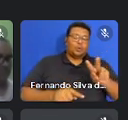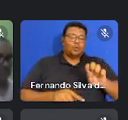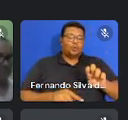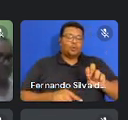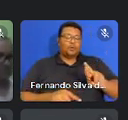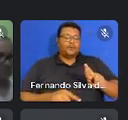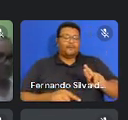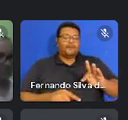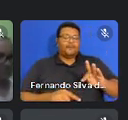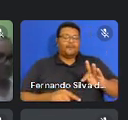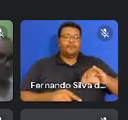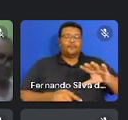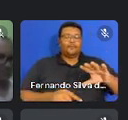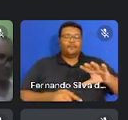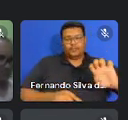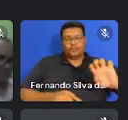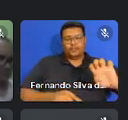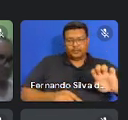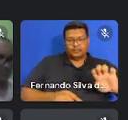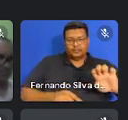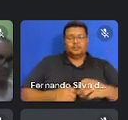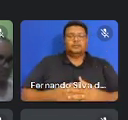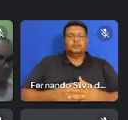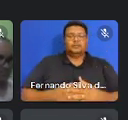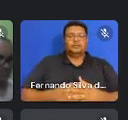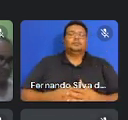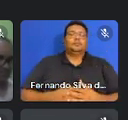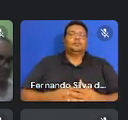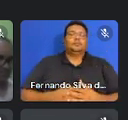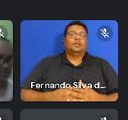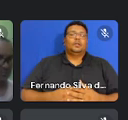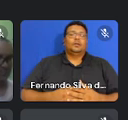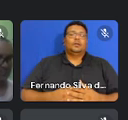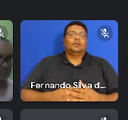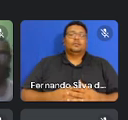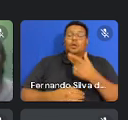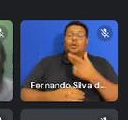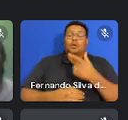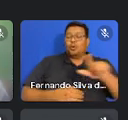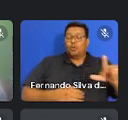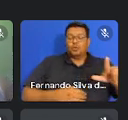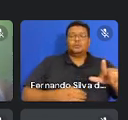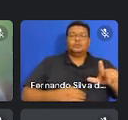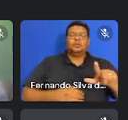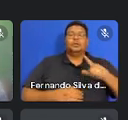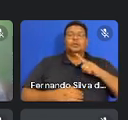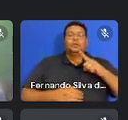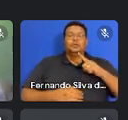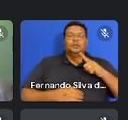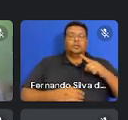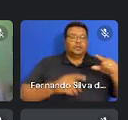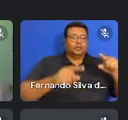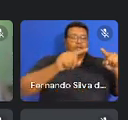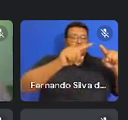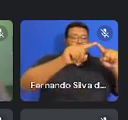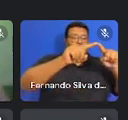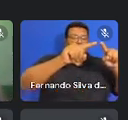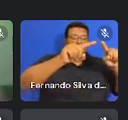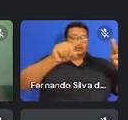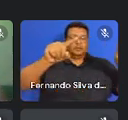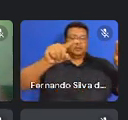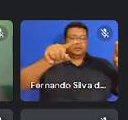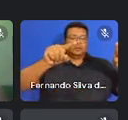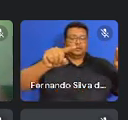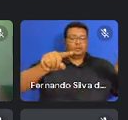Certo? Então, se eu tiver um polígono assim, eu só posso ter um outro polígono assim. Tá?